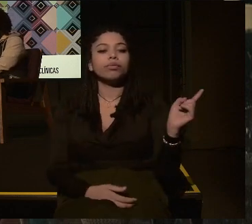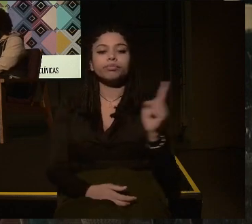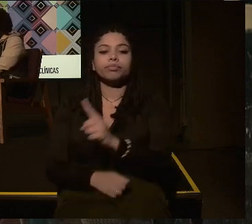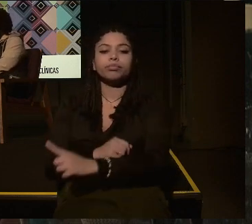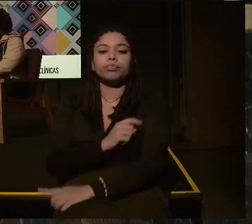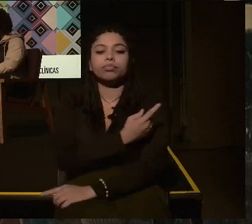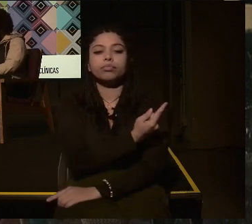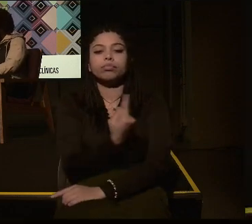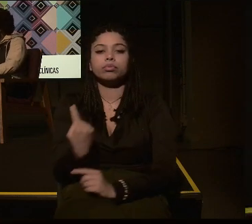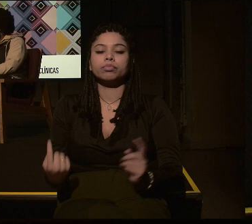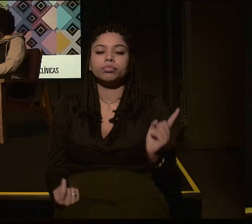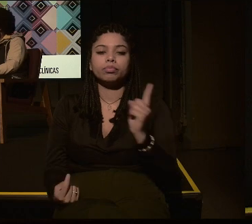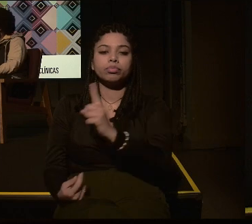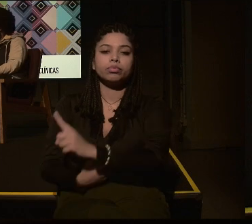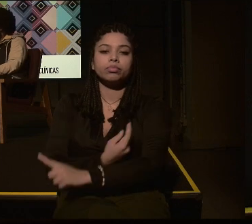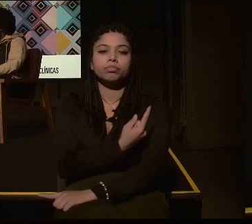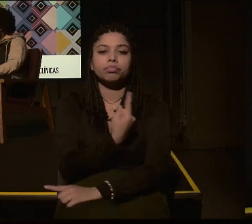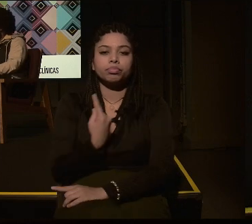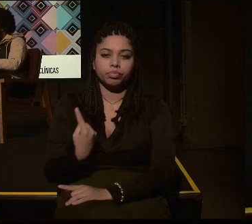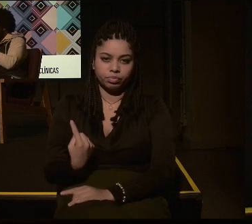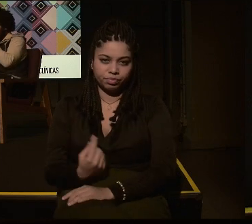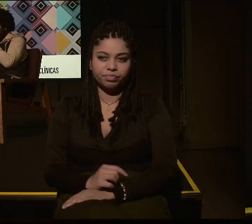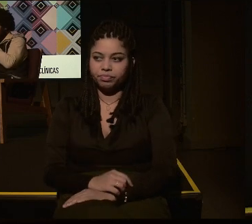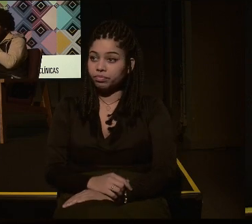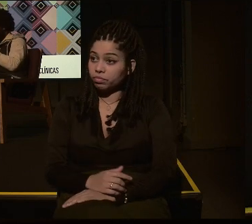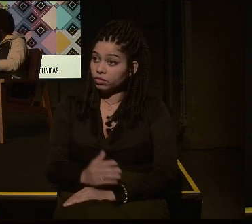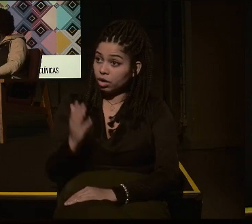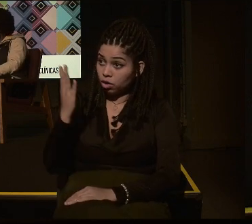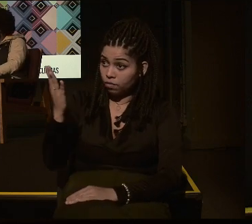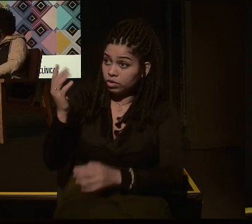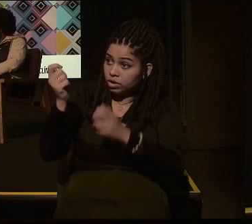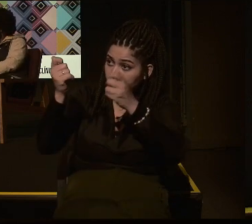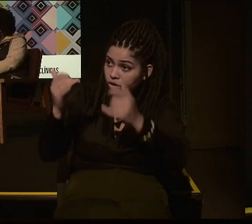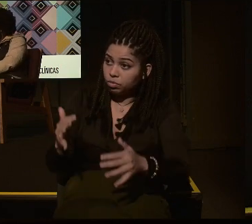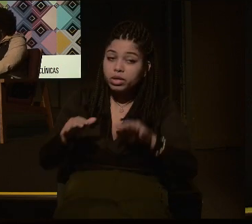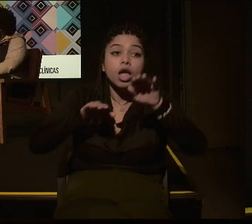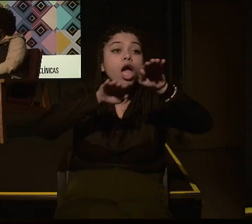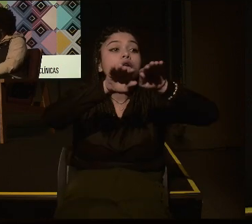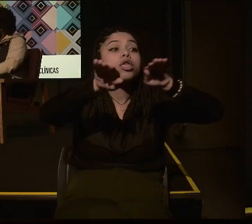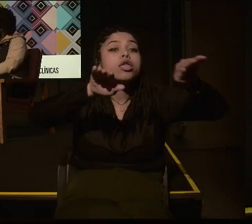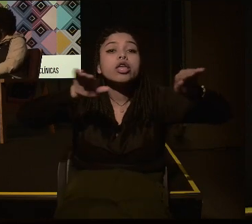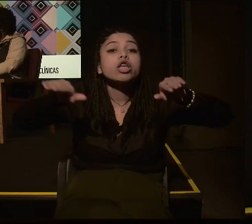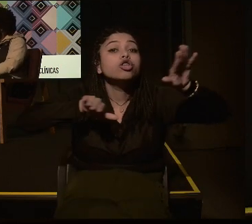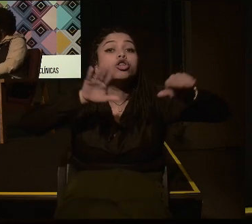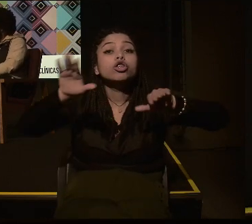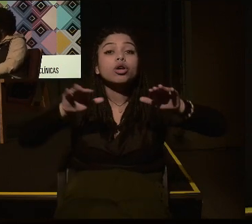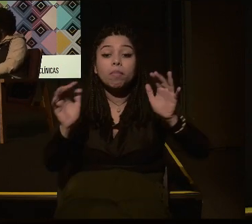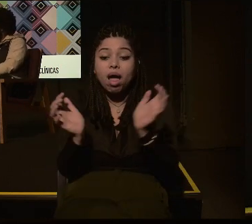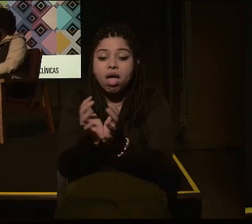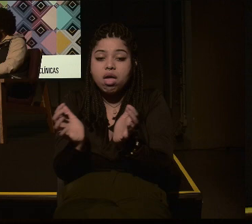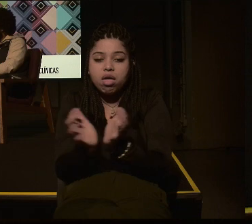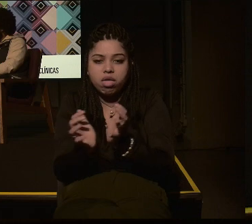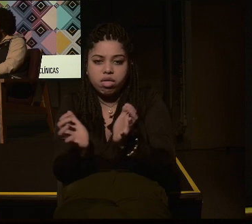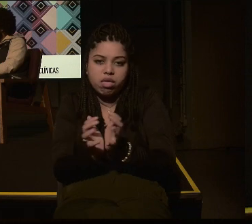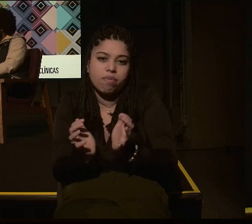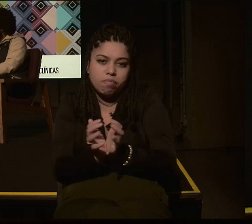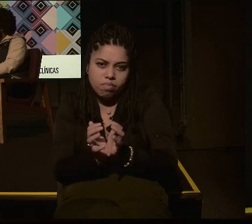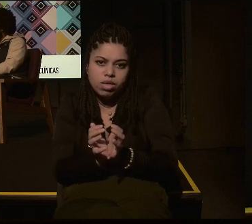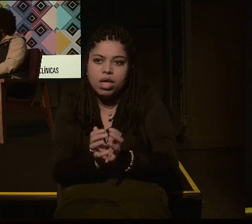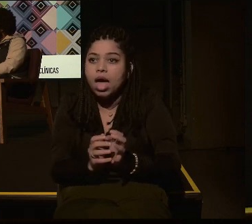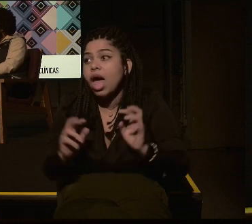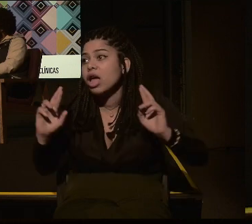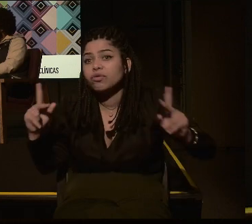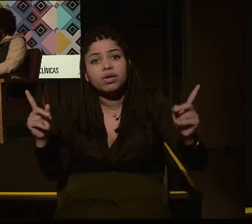E ao que você está contando que convoca a equipe é o que vai na contramão dessa lógica